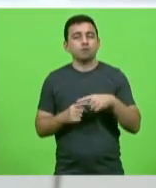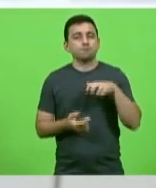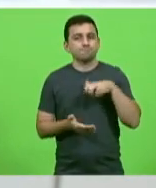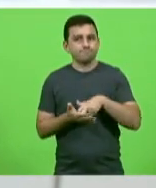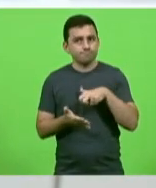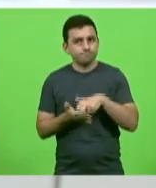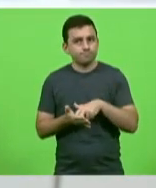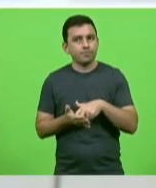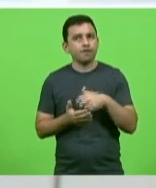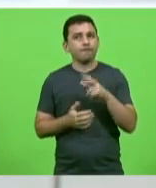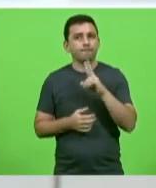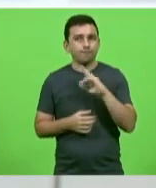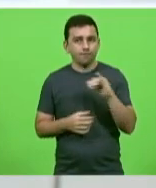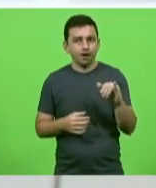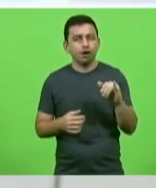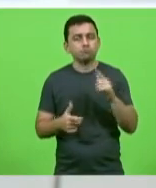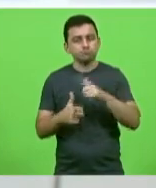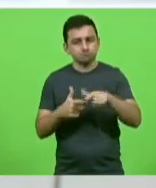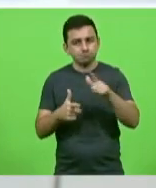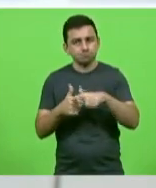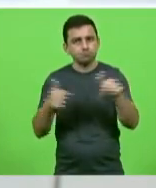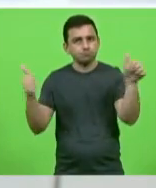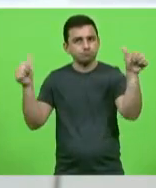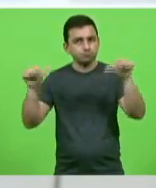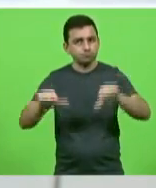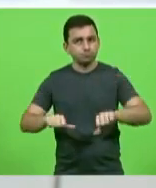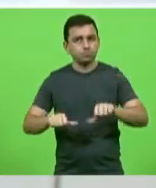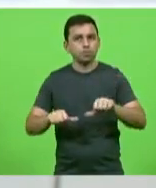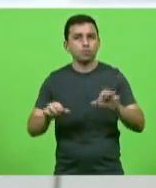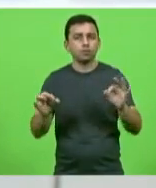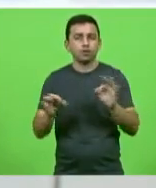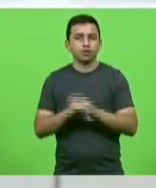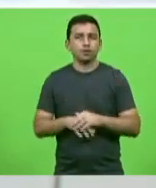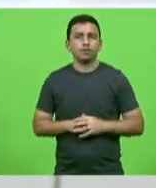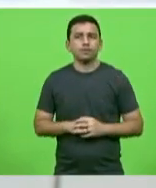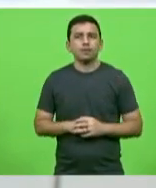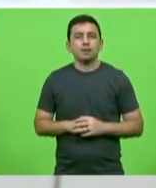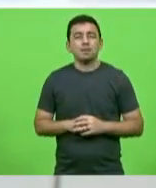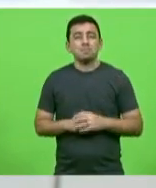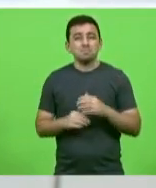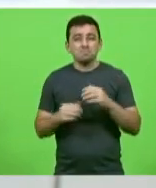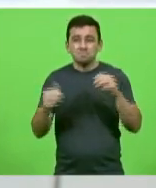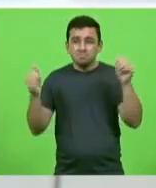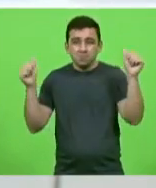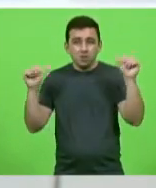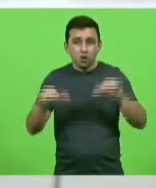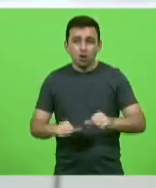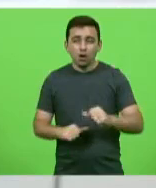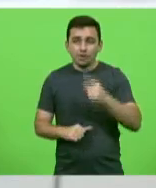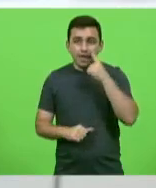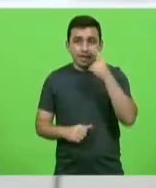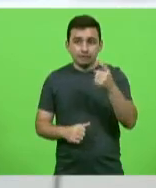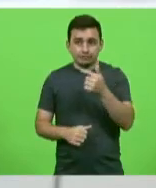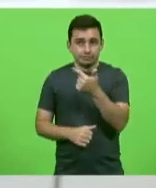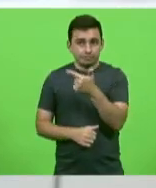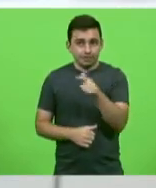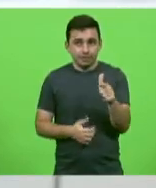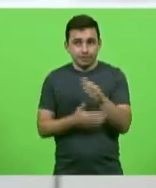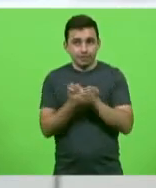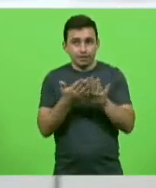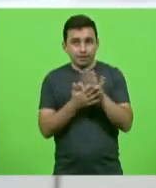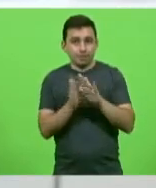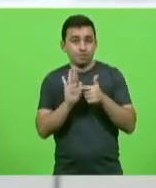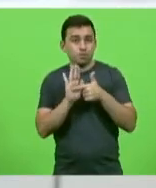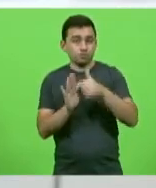e a falecer por completo o pior que o desinteresse pela coisa pública refletida no